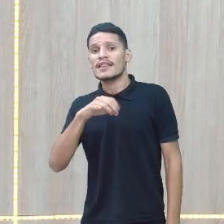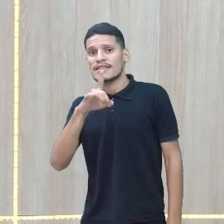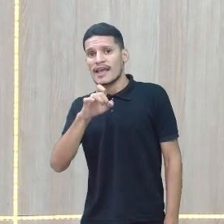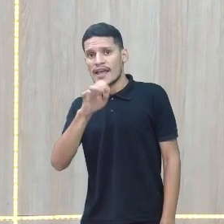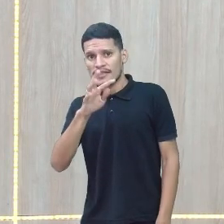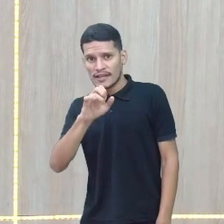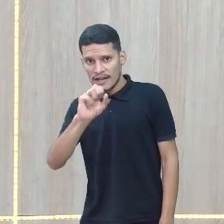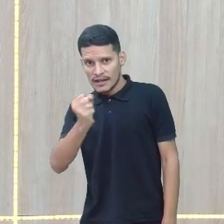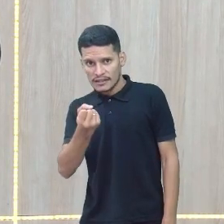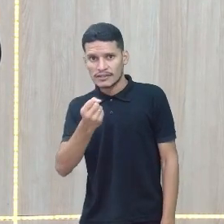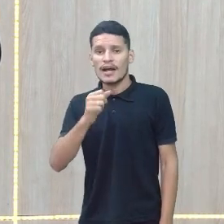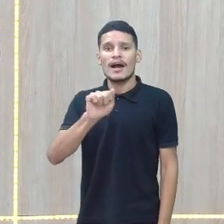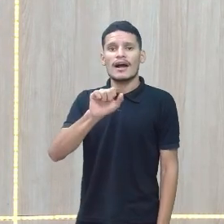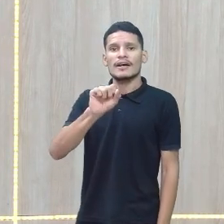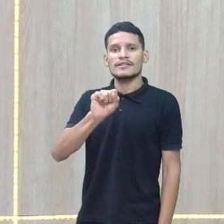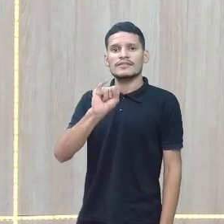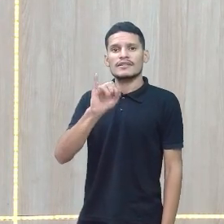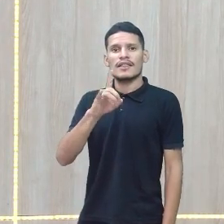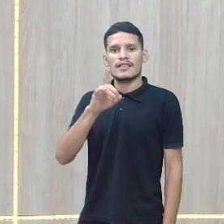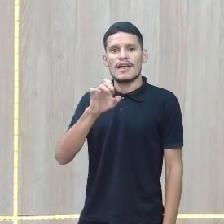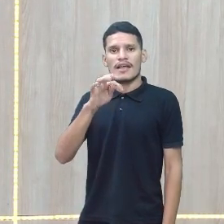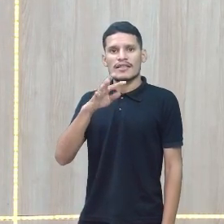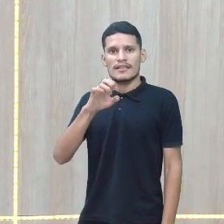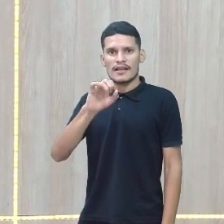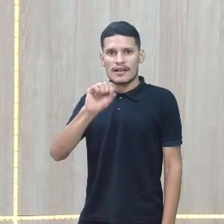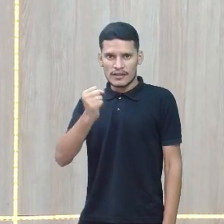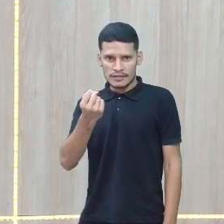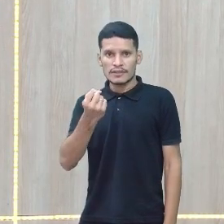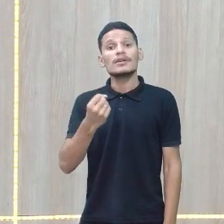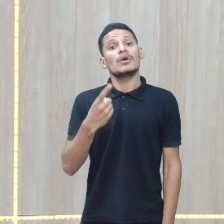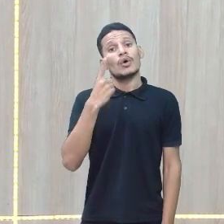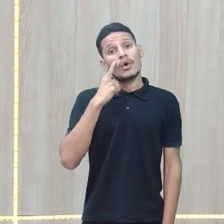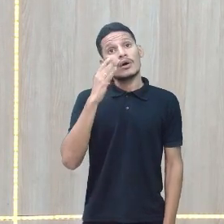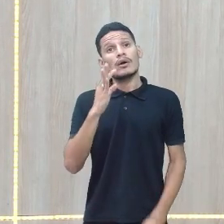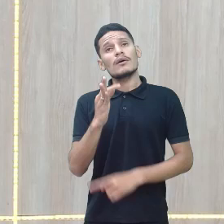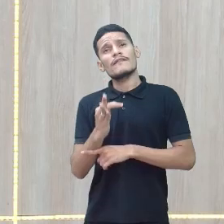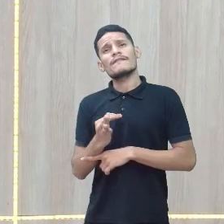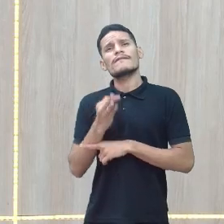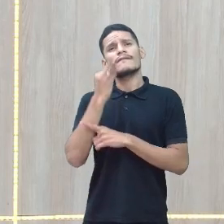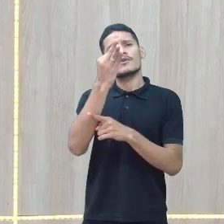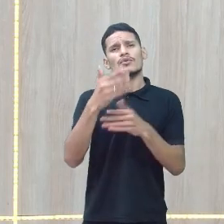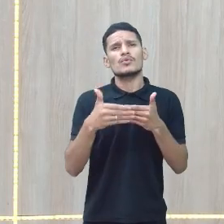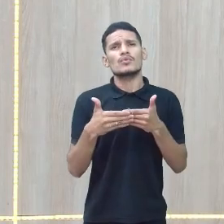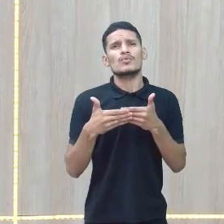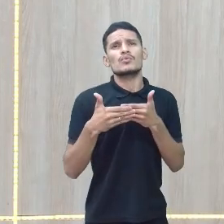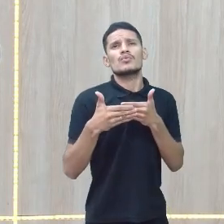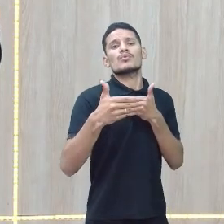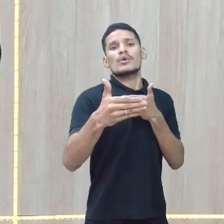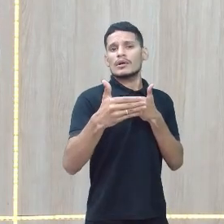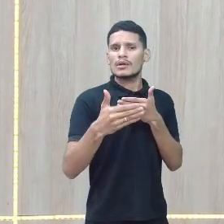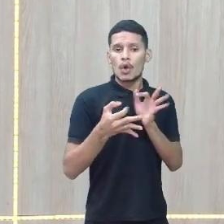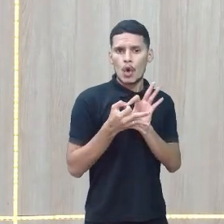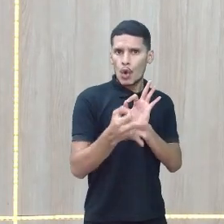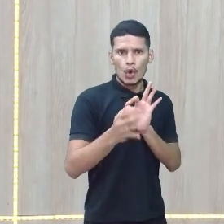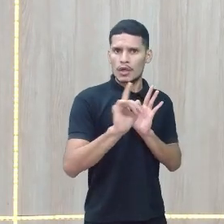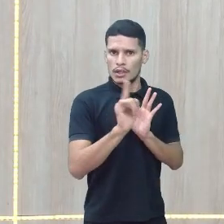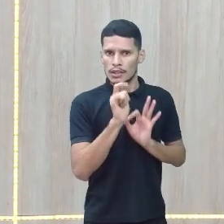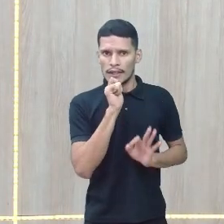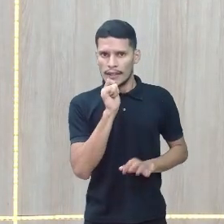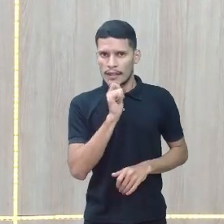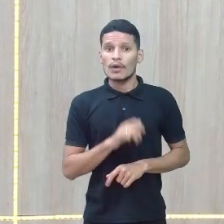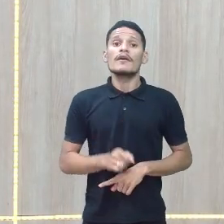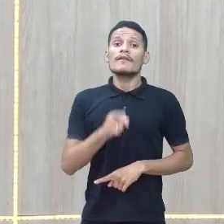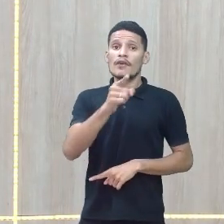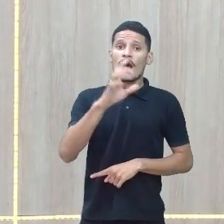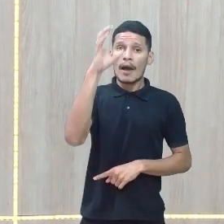sindéticas e assindéticas. E no futuro, não tão distante, vocês